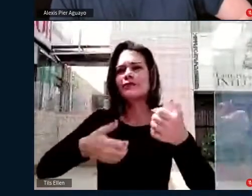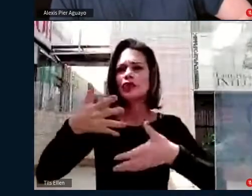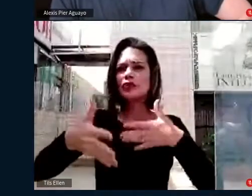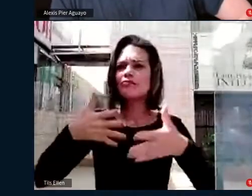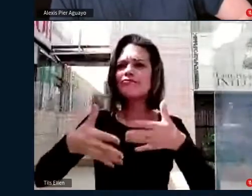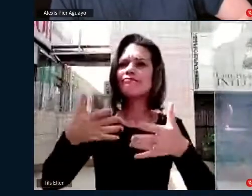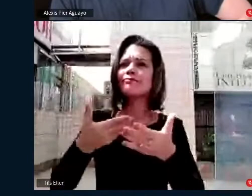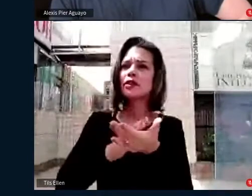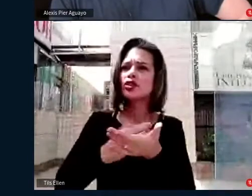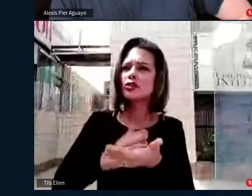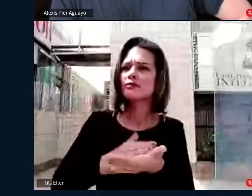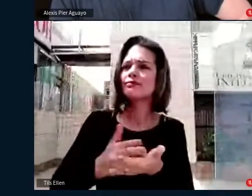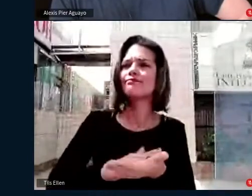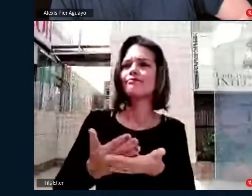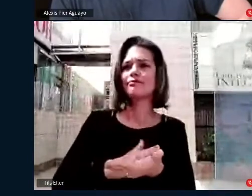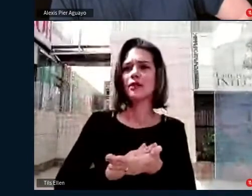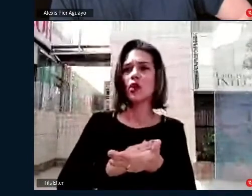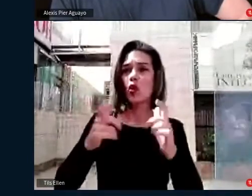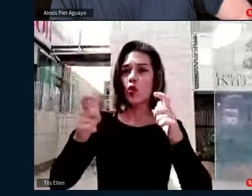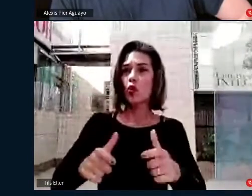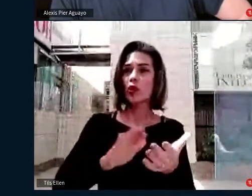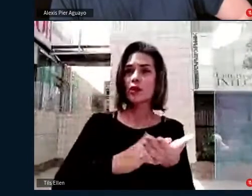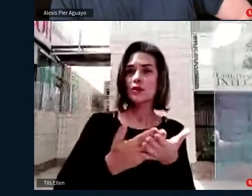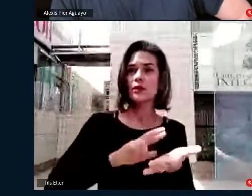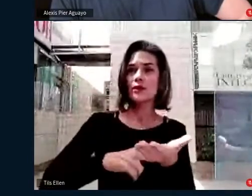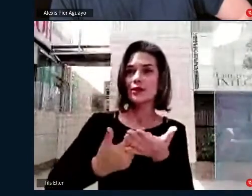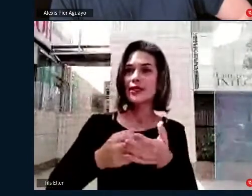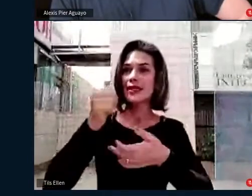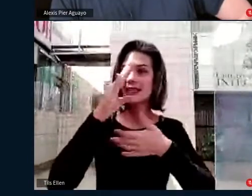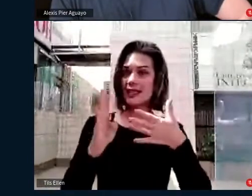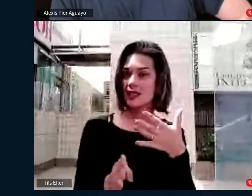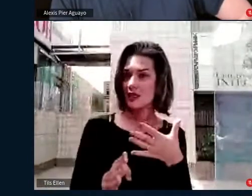Eu acho que nos estudos da tradução e interpretação de língua de sinais,